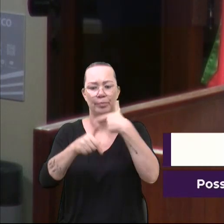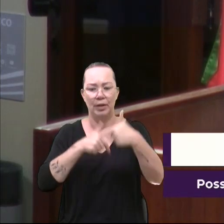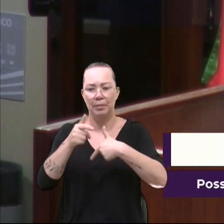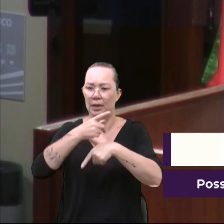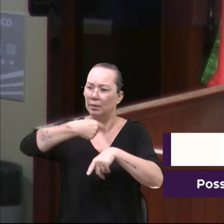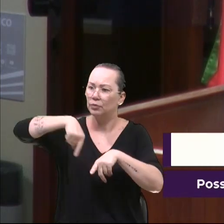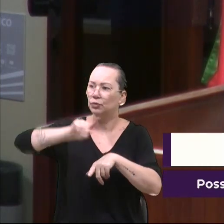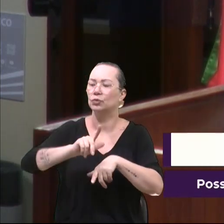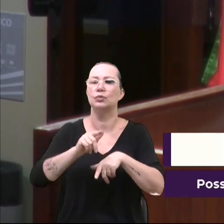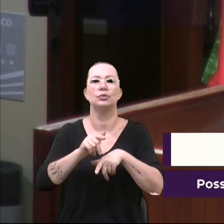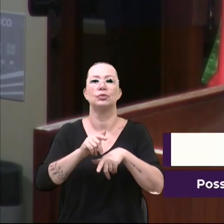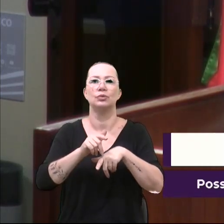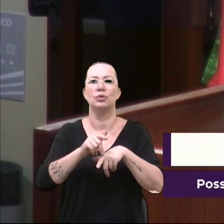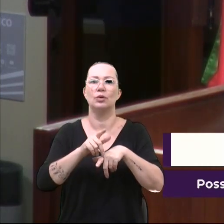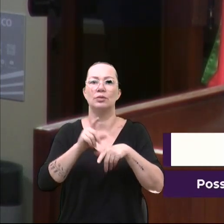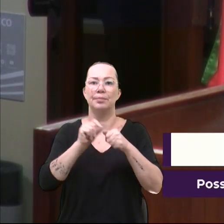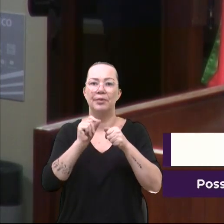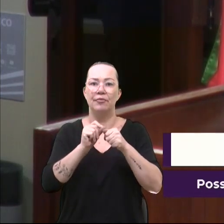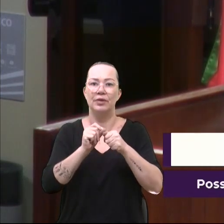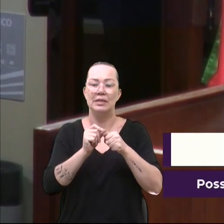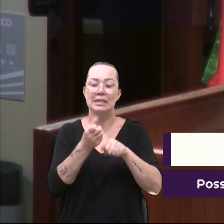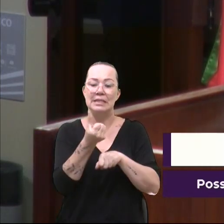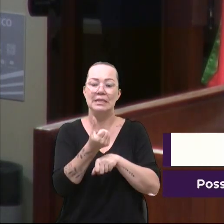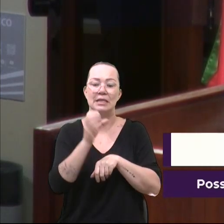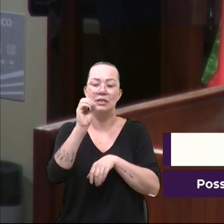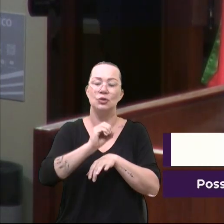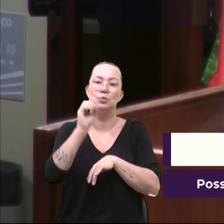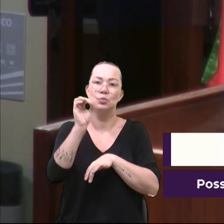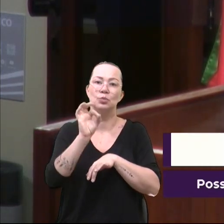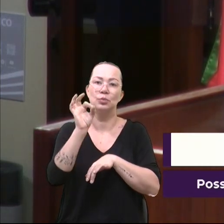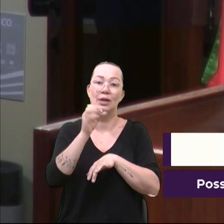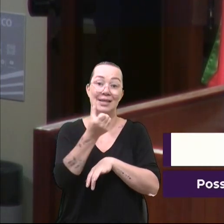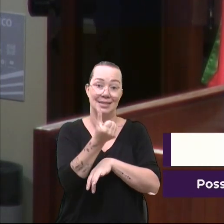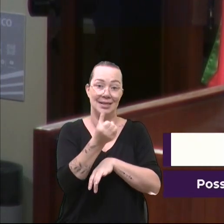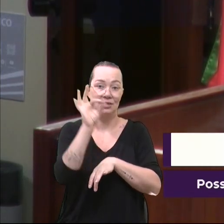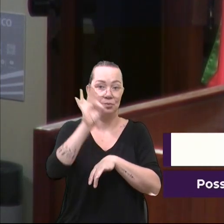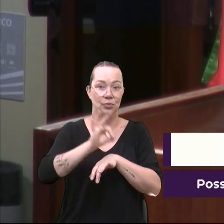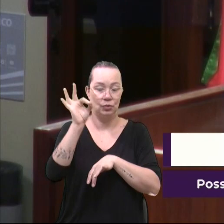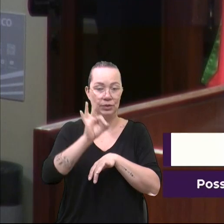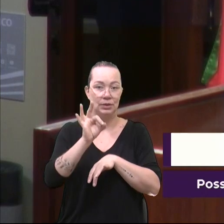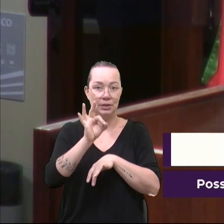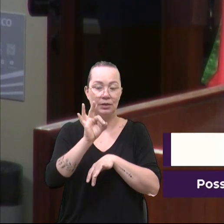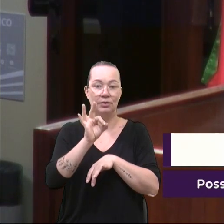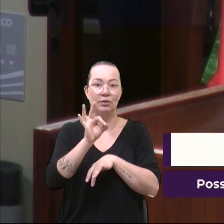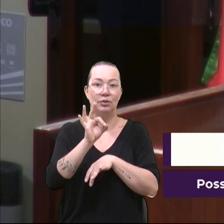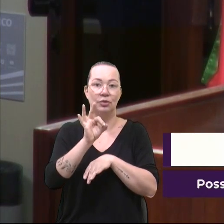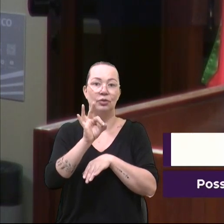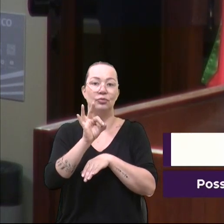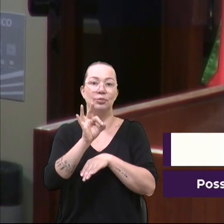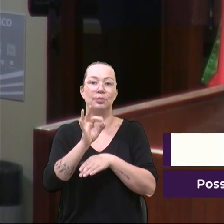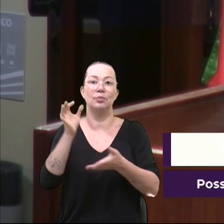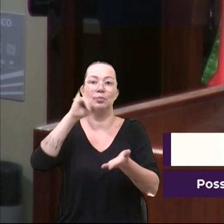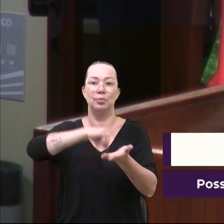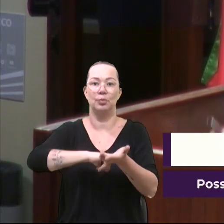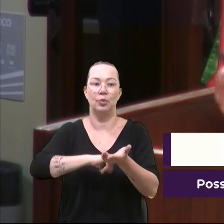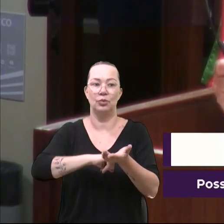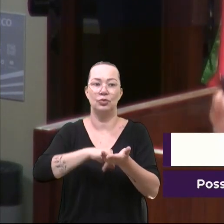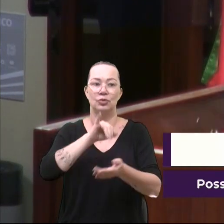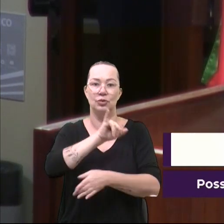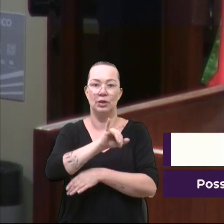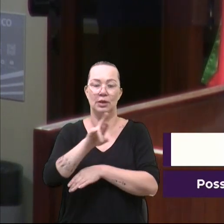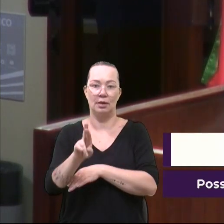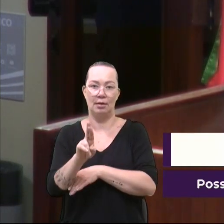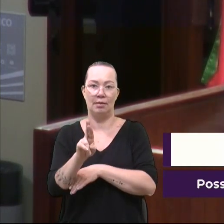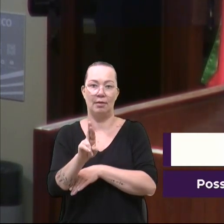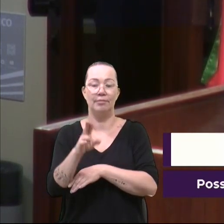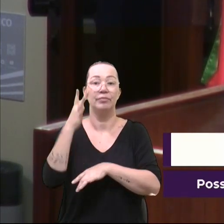ação da destinação dos 6% do imposto de renda e que amanhã o